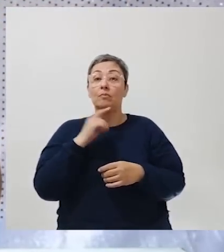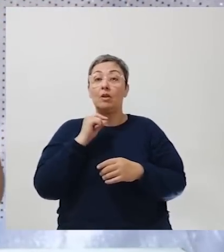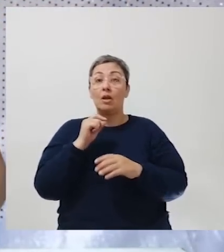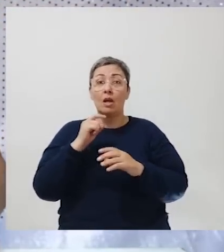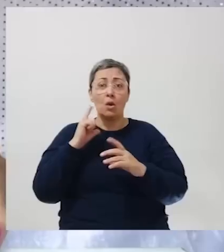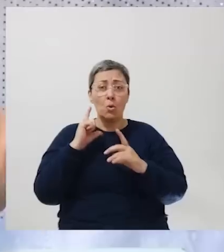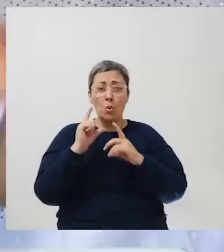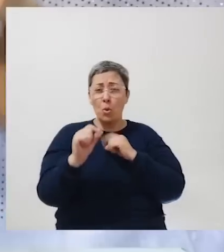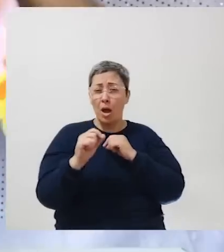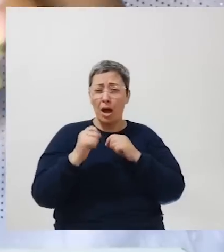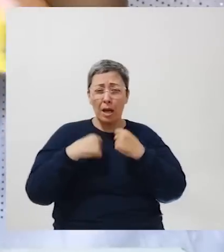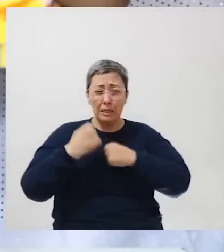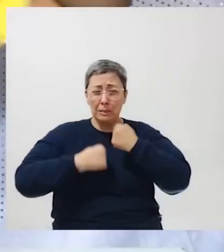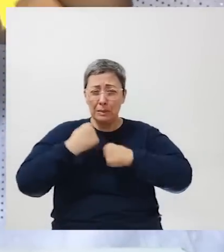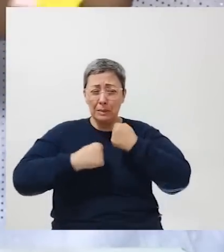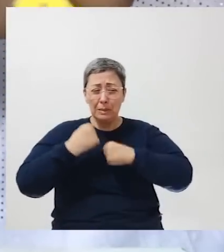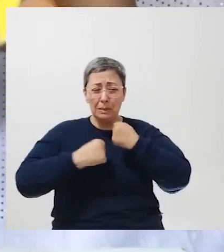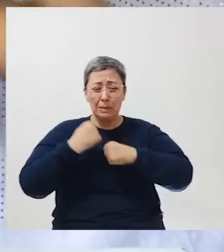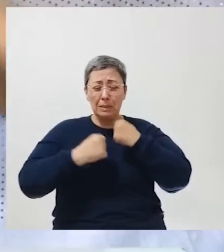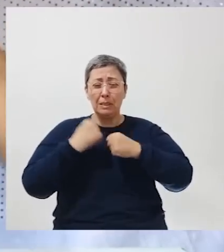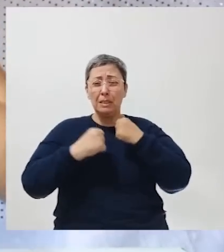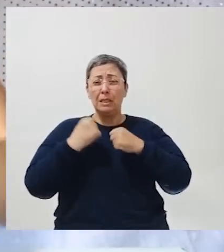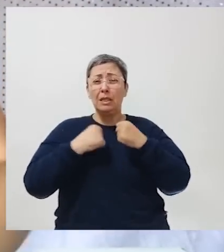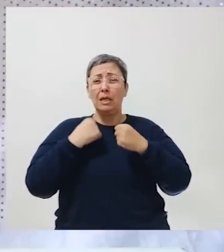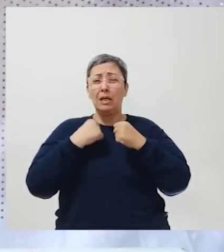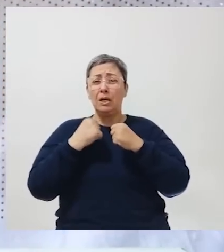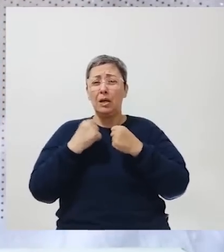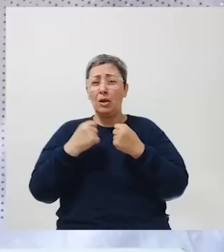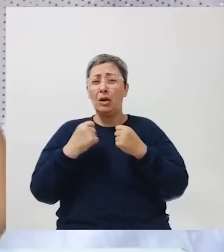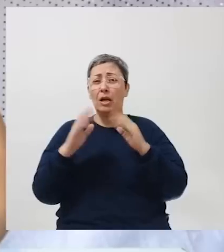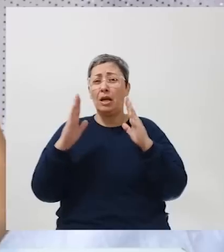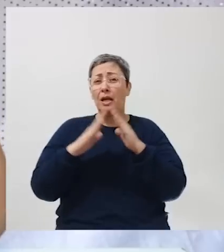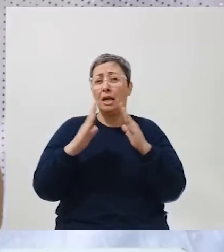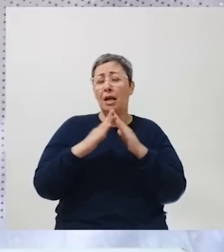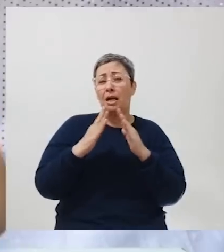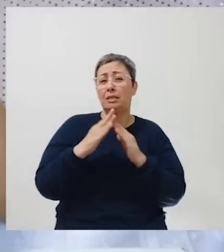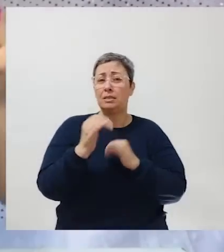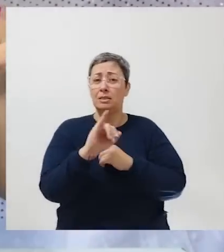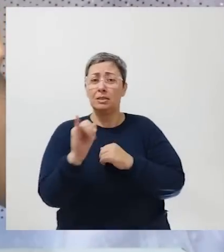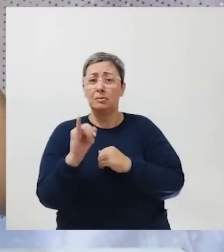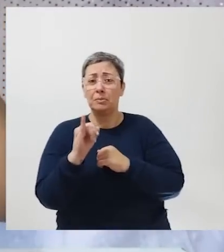saiu correndo e foi para a casa do seu irmão.